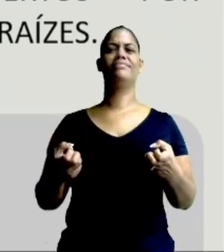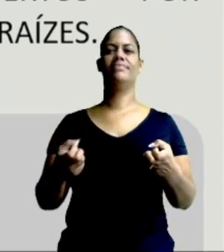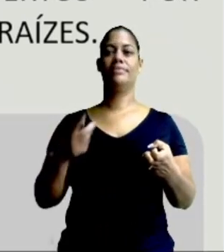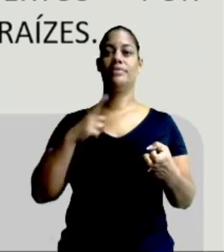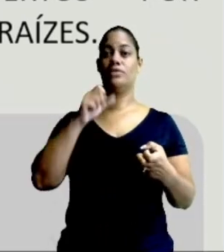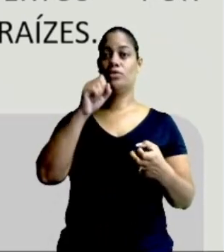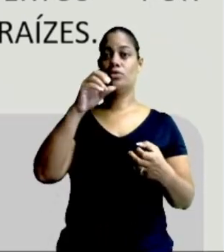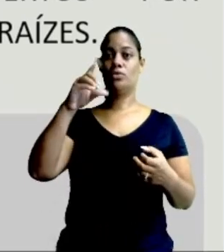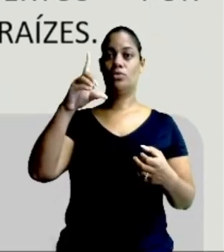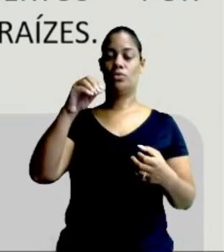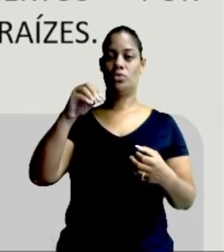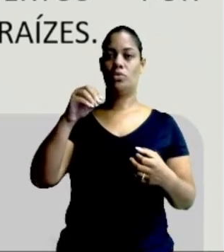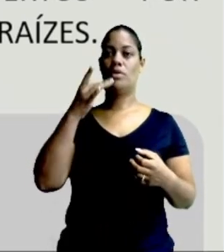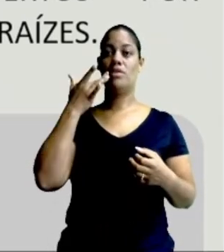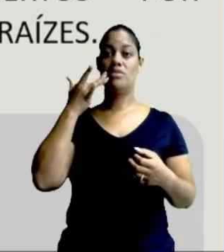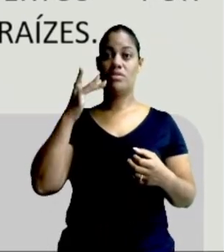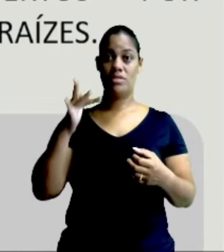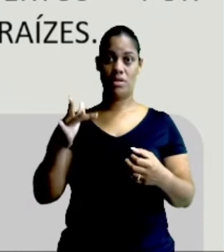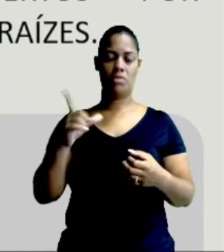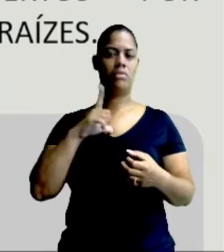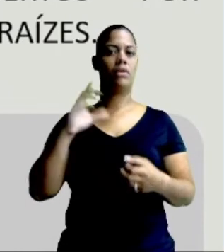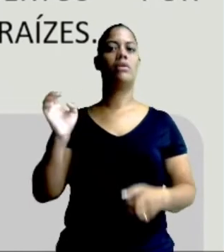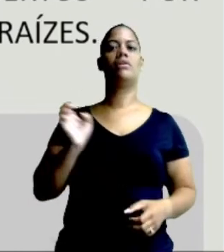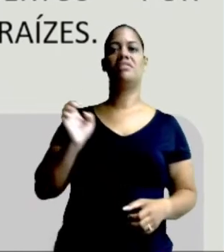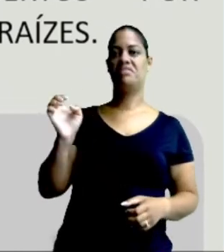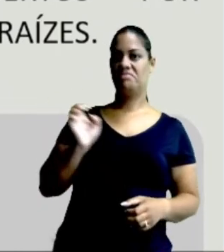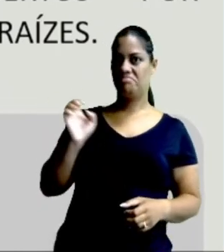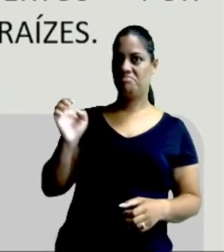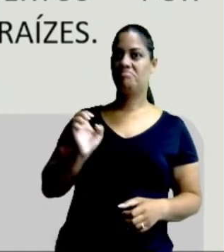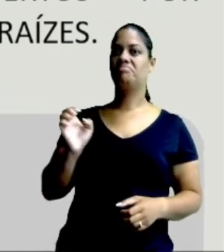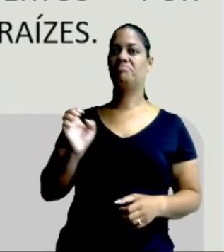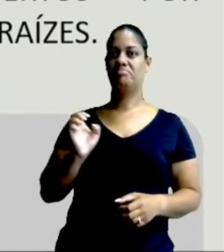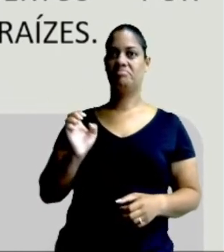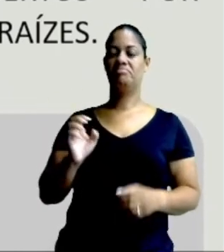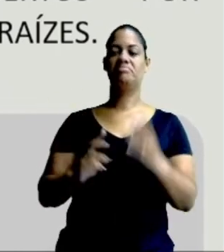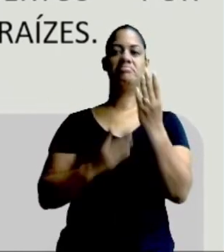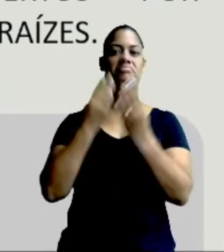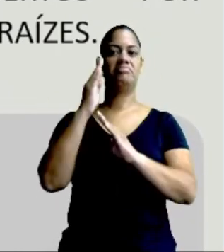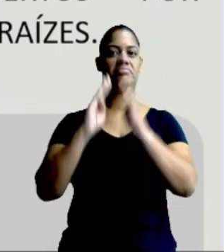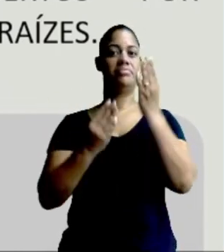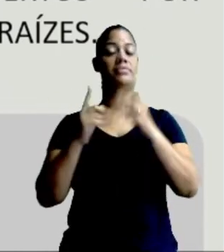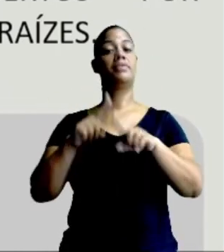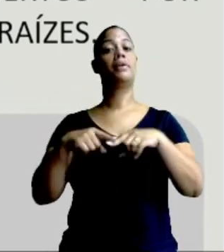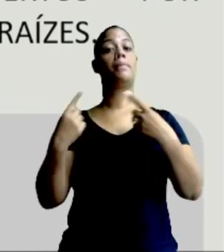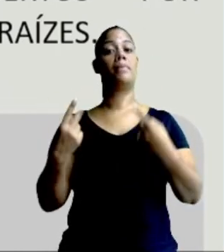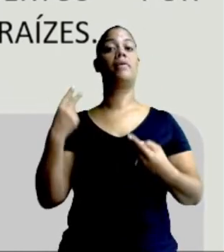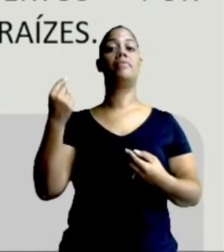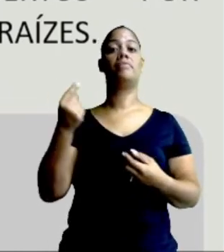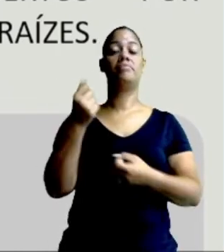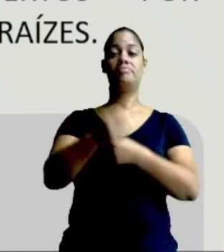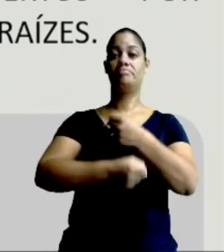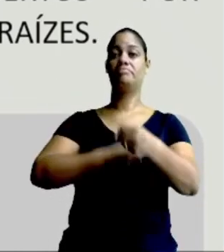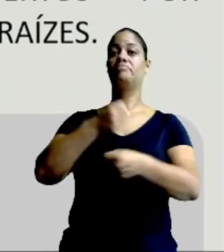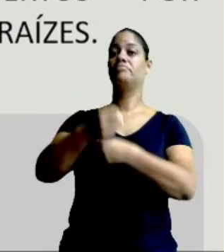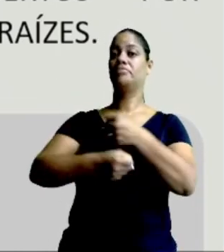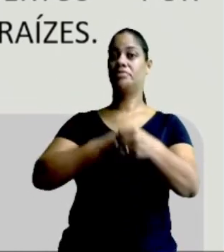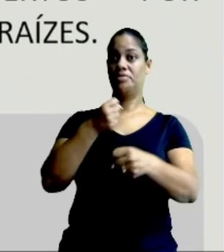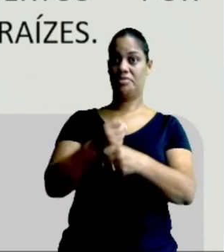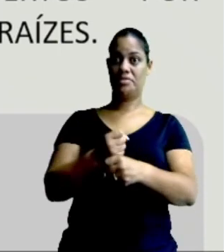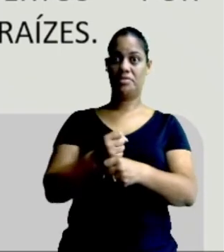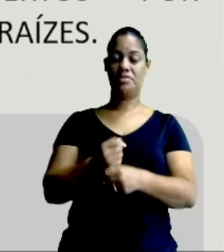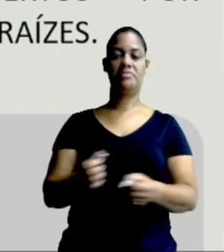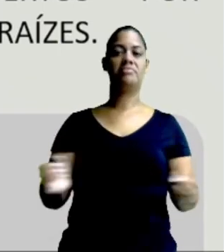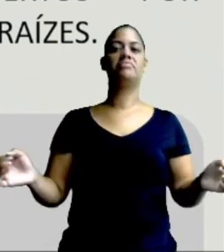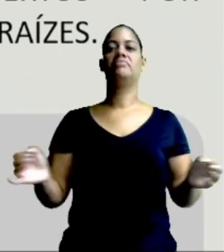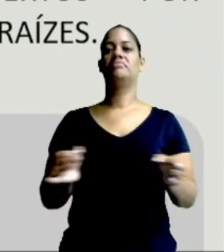de solos salinos. Tem grande riqueza biológica, mas durante muito tempo foram destruídos por